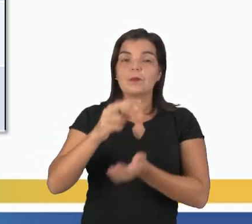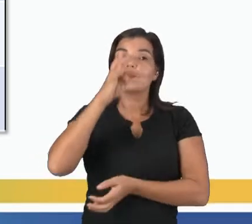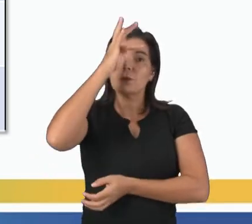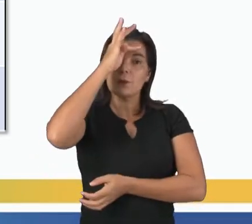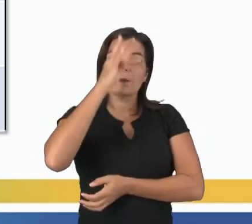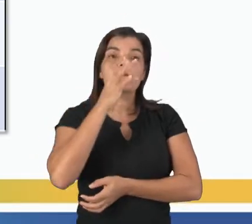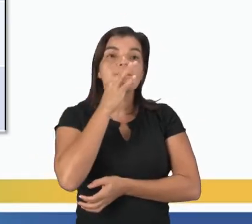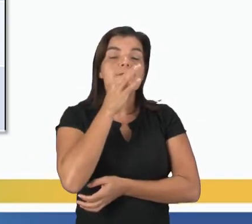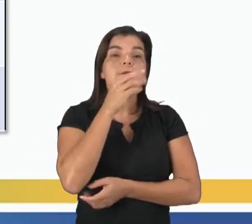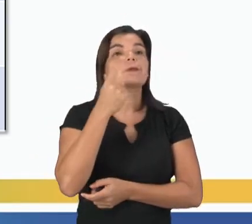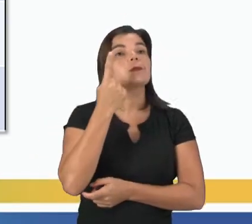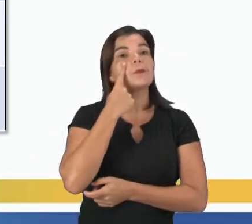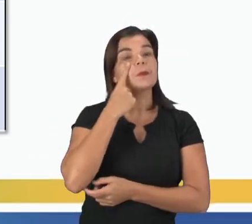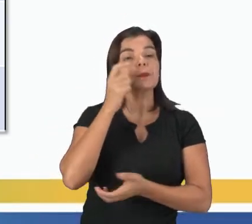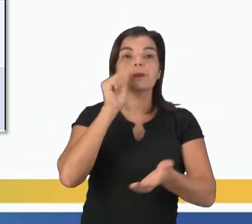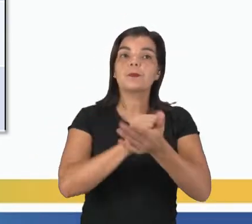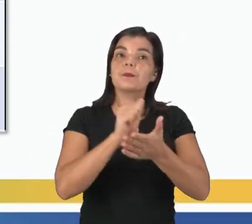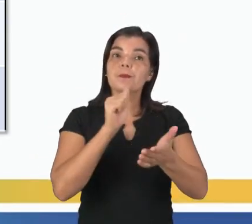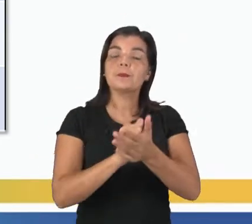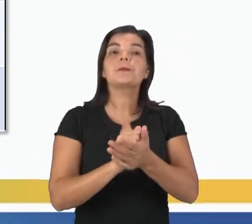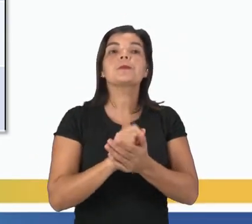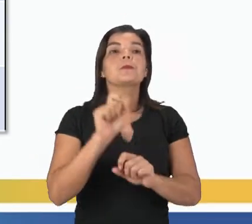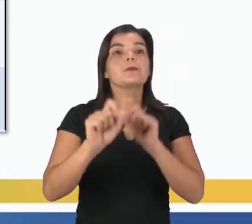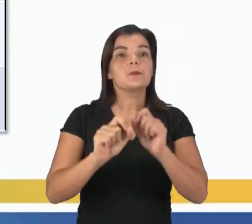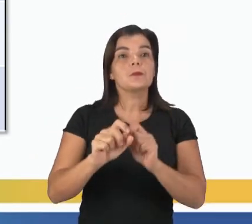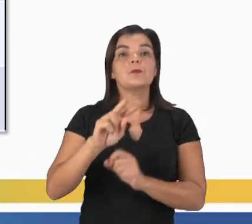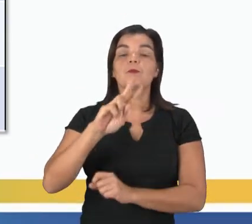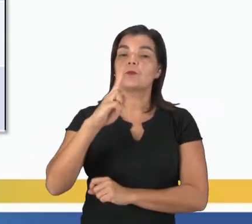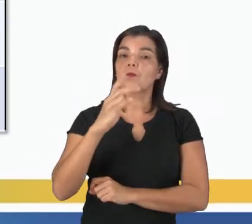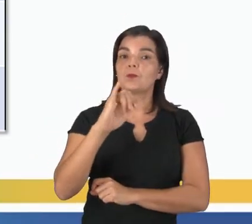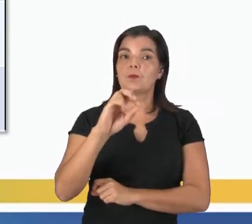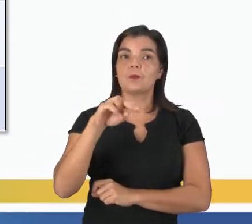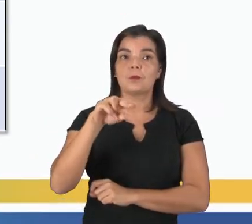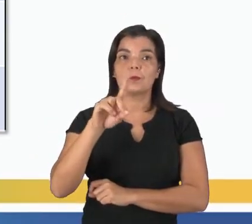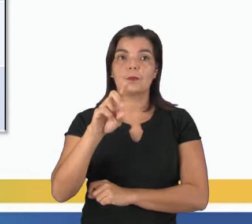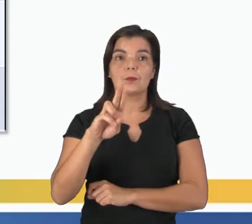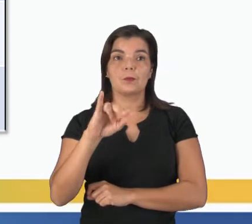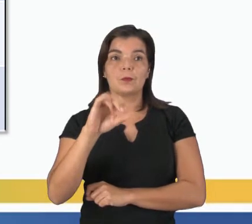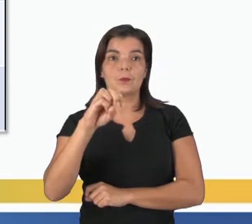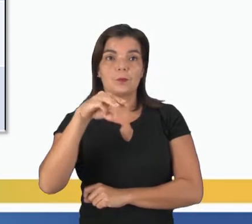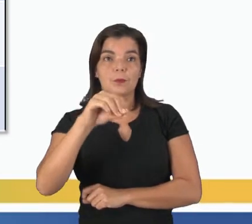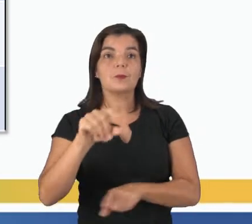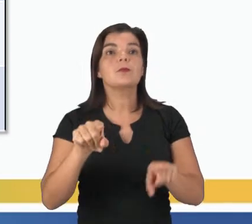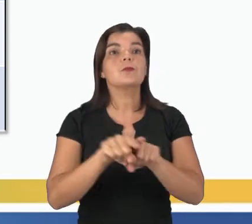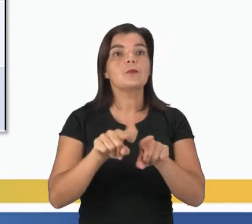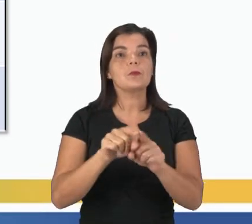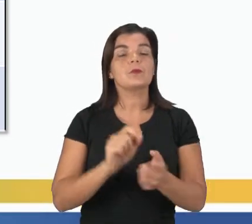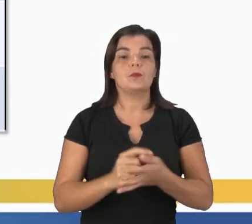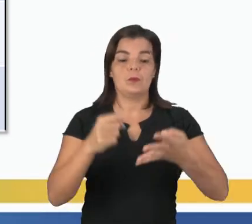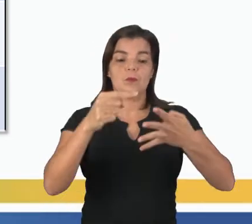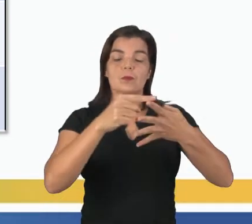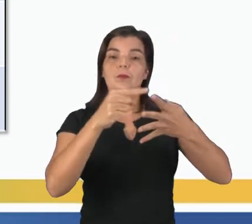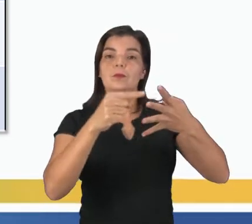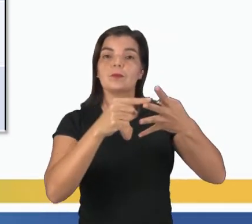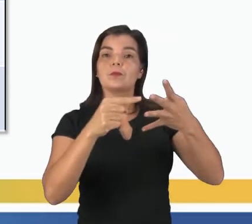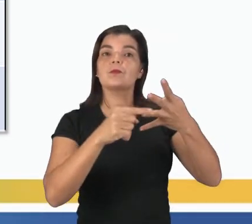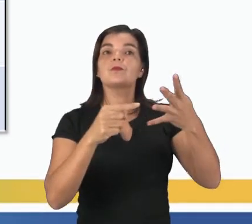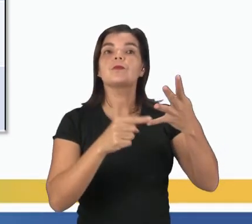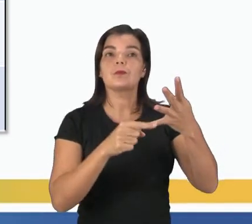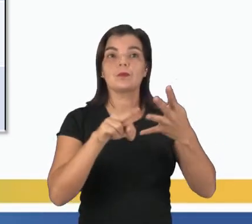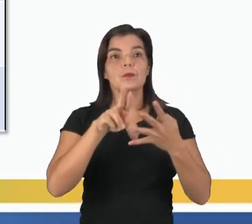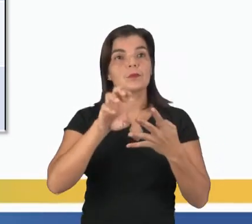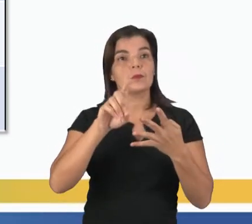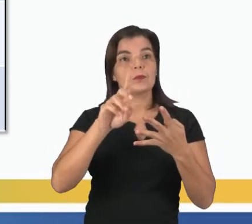agora exemplos de tradição escrita. O hinduísmo, mencionamos aqui, tem os 4